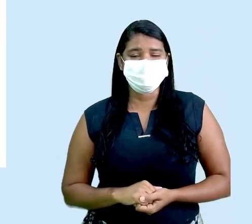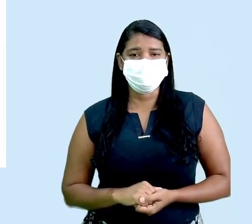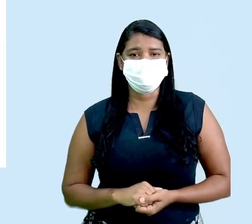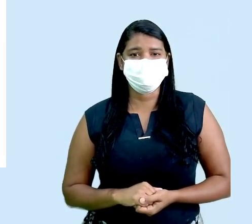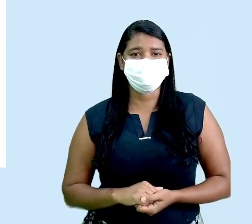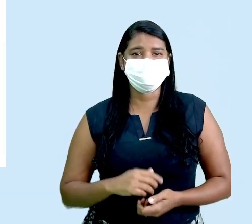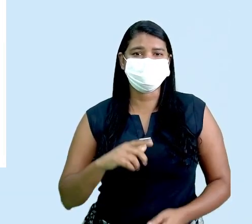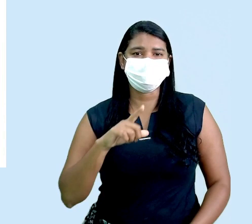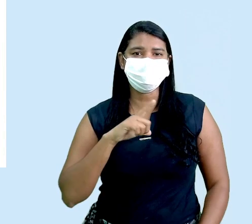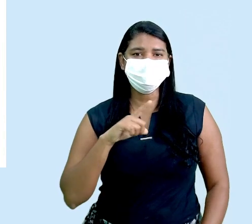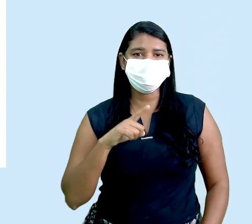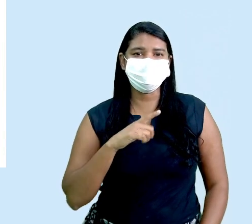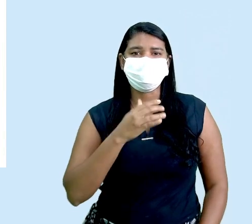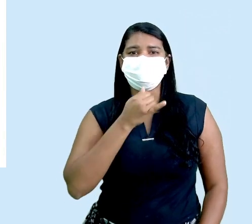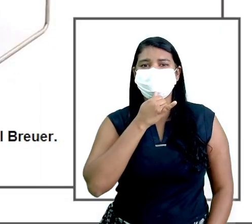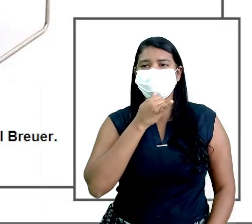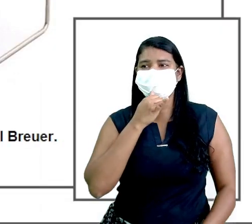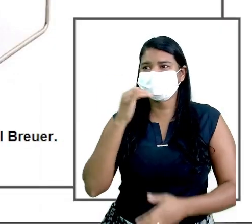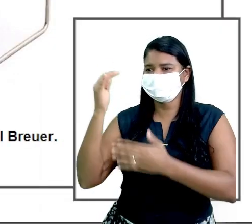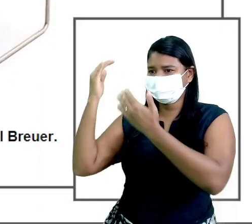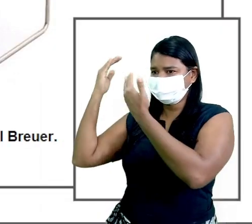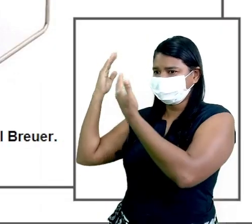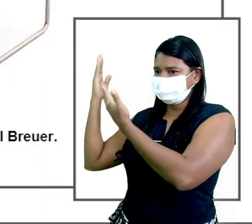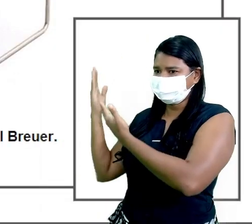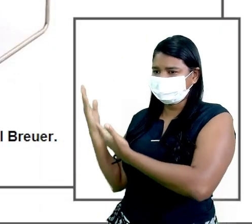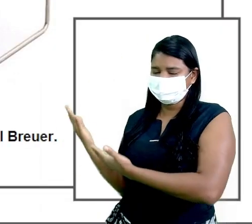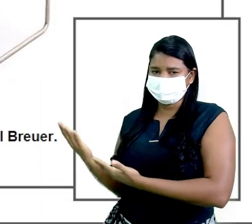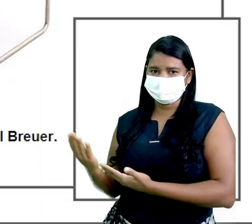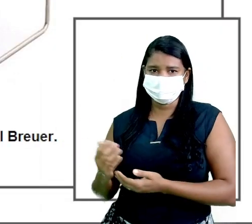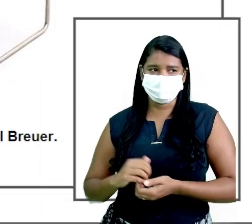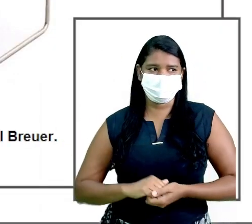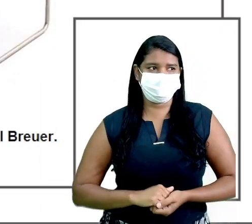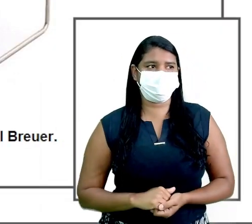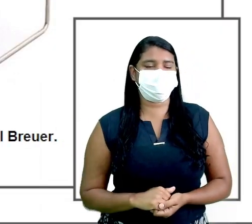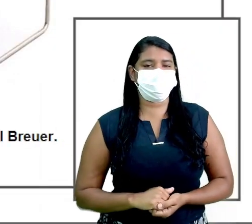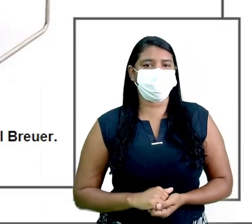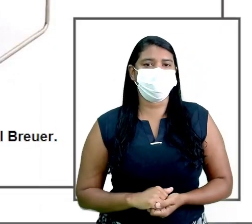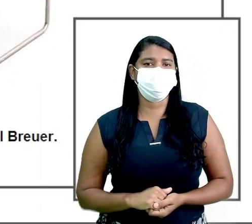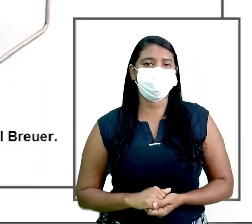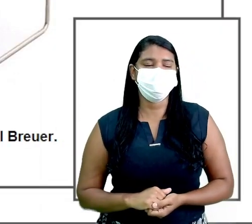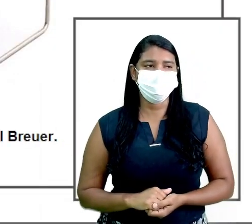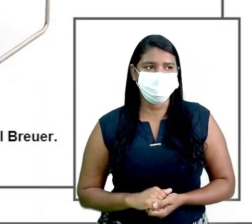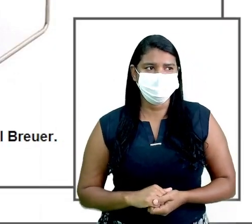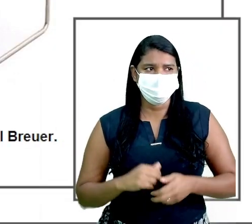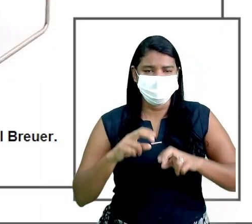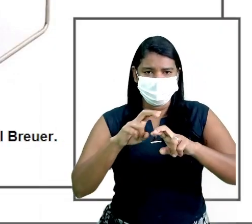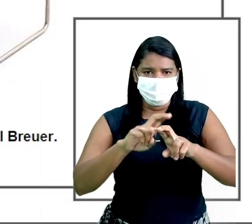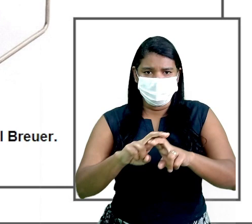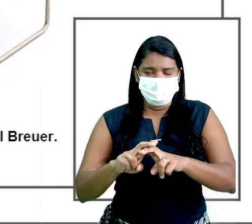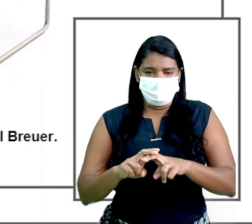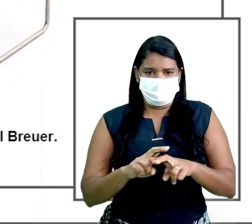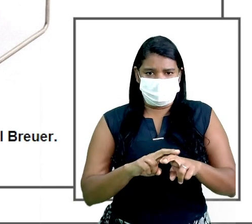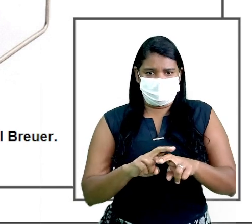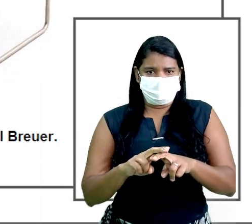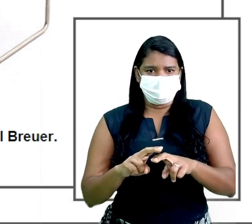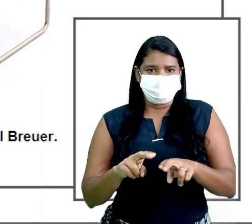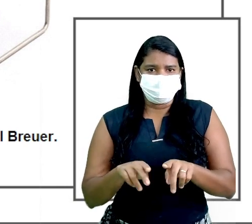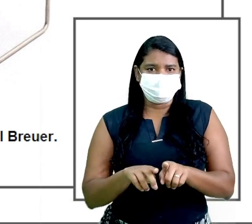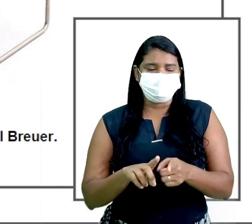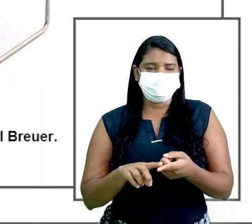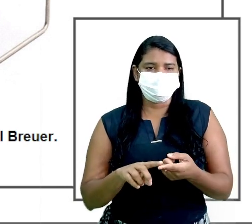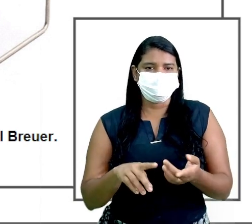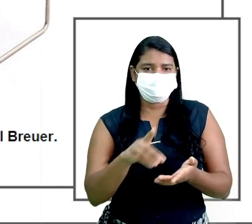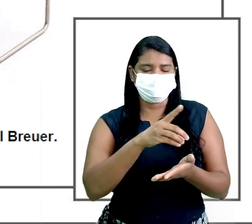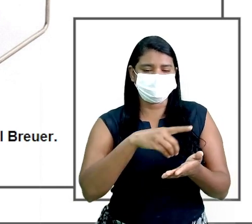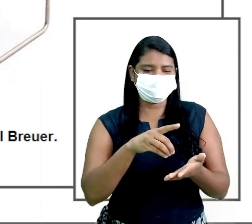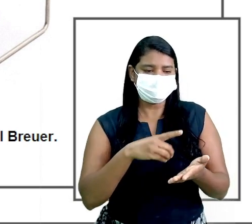gente tem aqui alguns exemplares, por exemplo, desses designs, né? A gente tem a cadeira Weissenhof de Lili Reich, né? Lili Reich, que foi uma